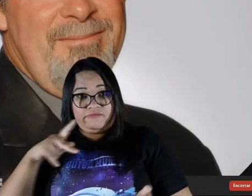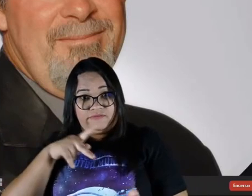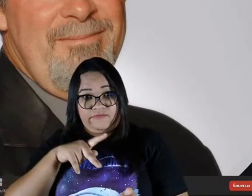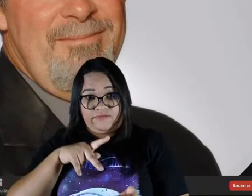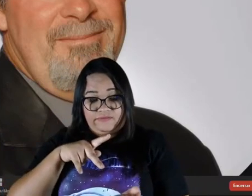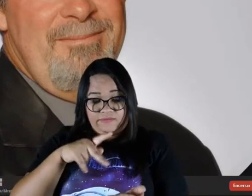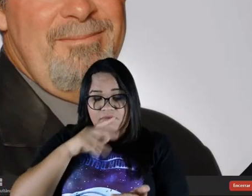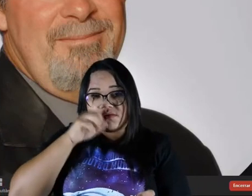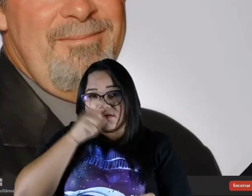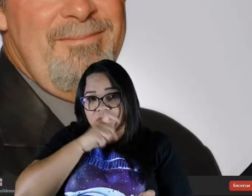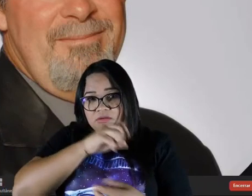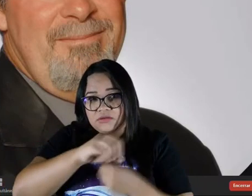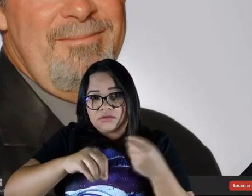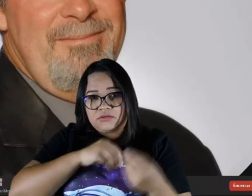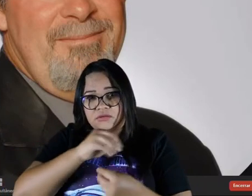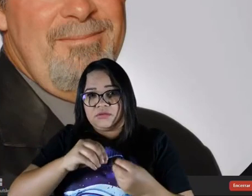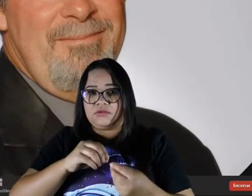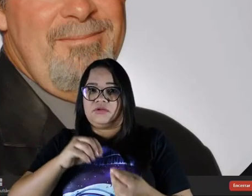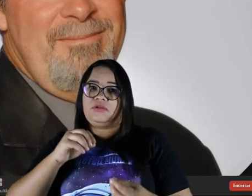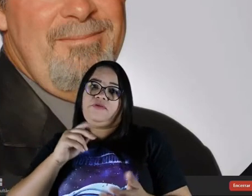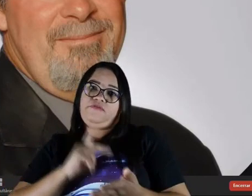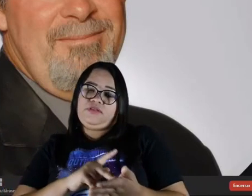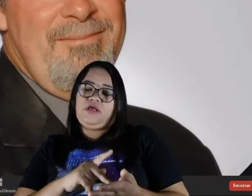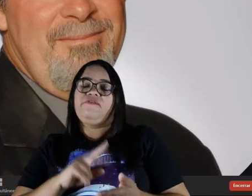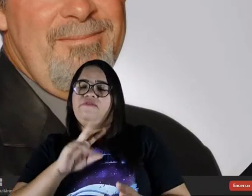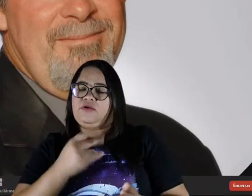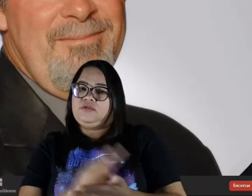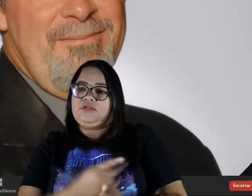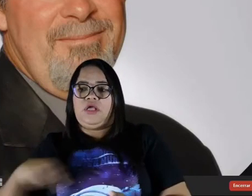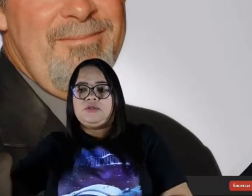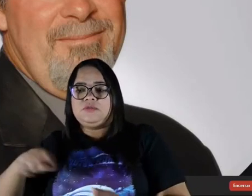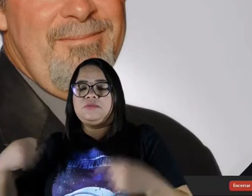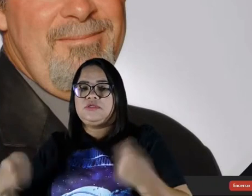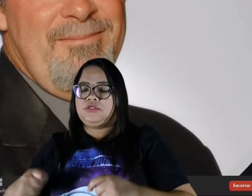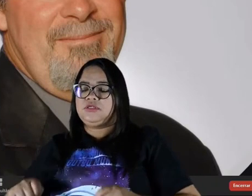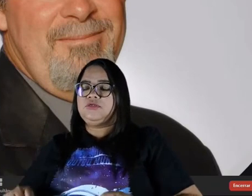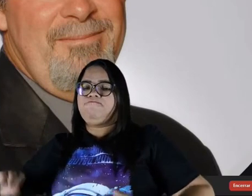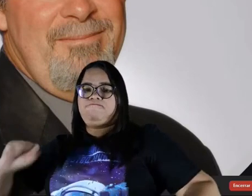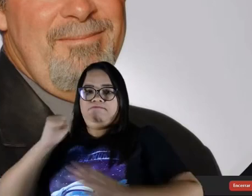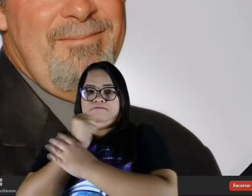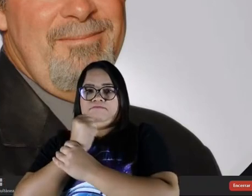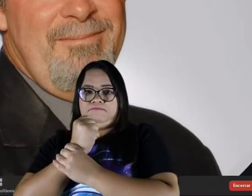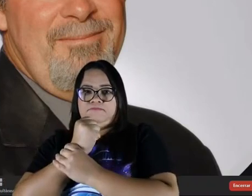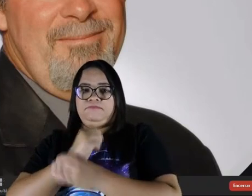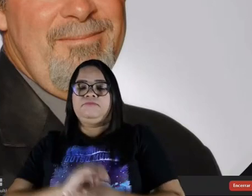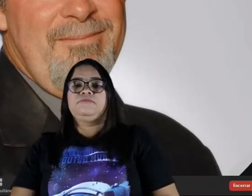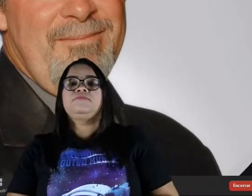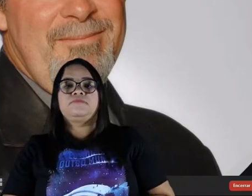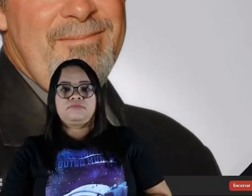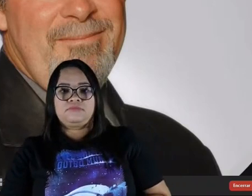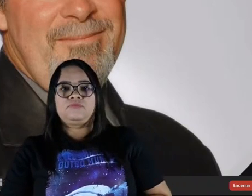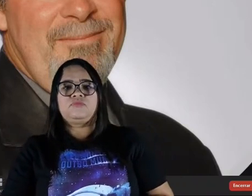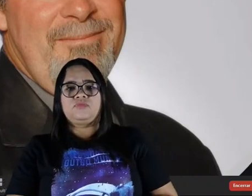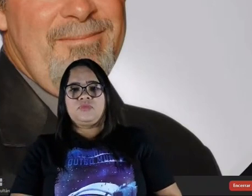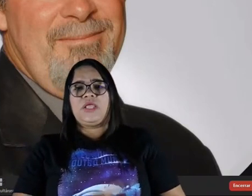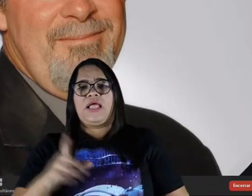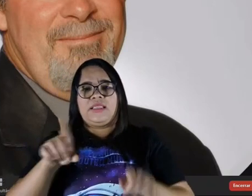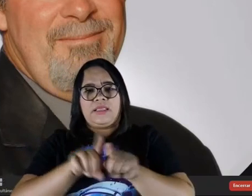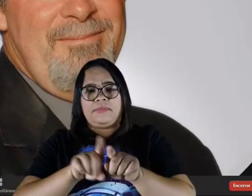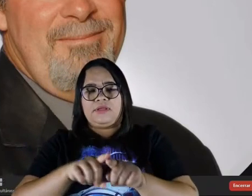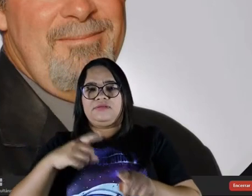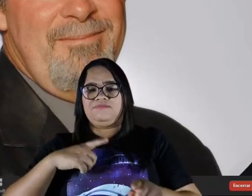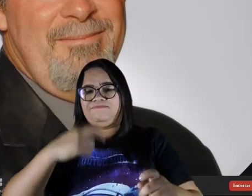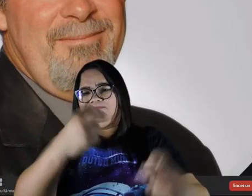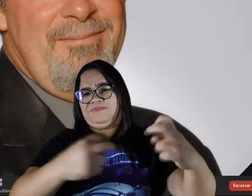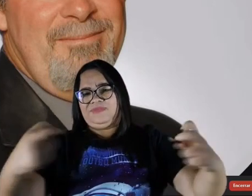A intencional tendência de baixar o padrão intelectual por amor do preenchimento de alguns bancos vazios pode resultar numa perda